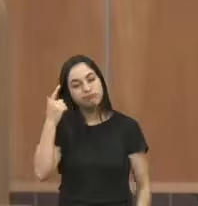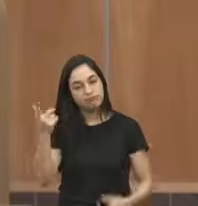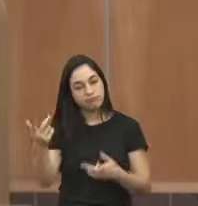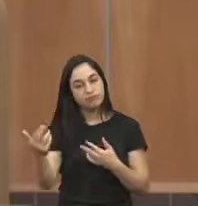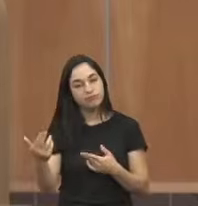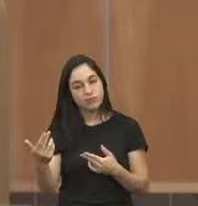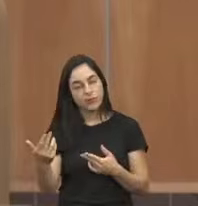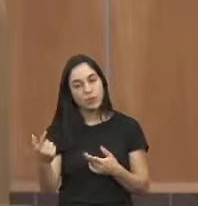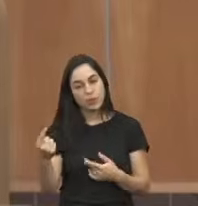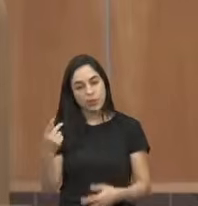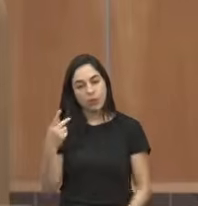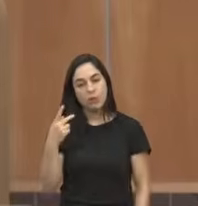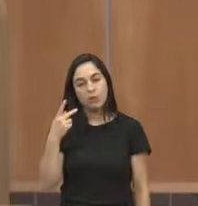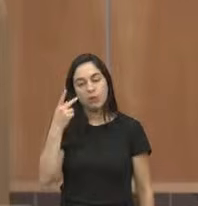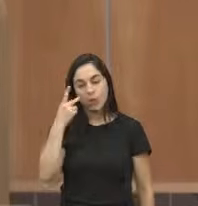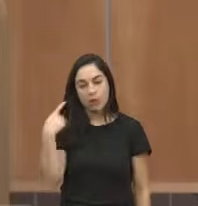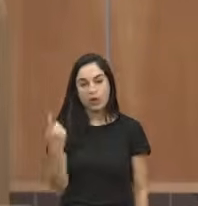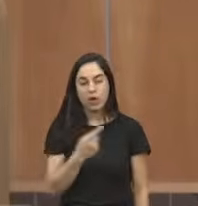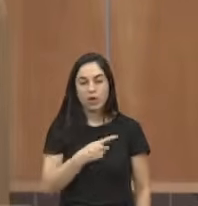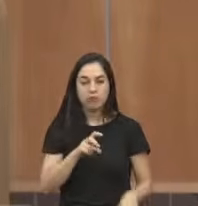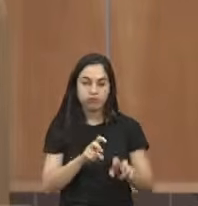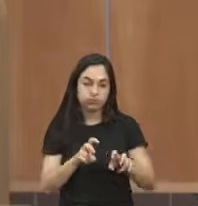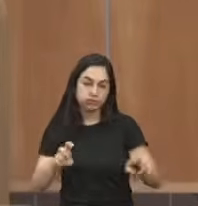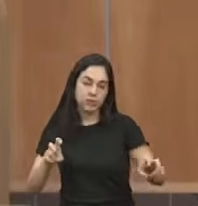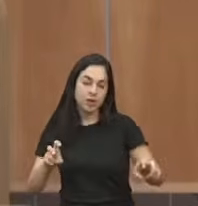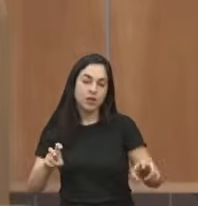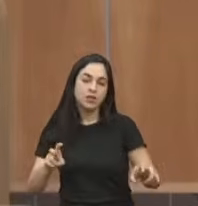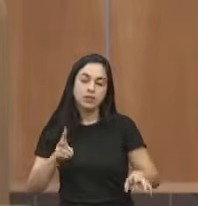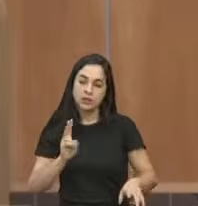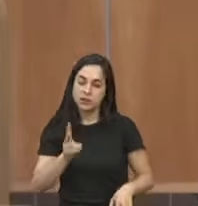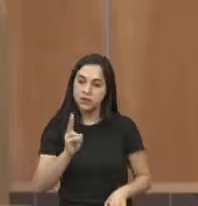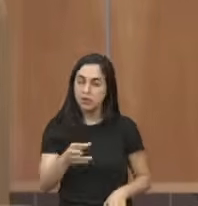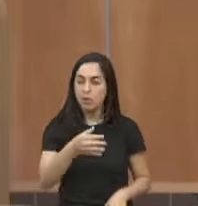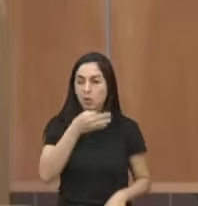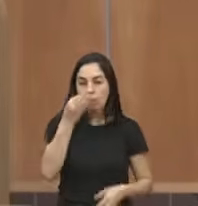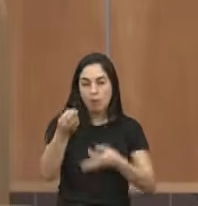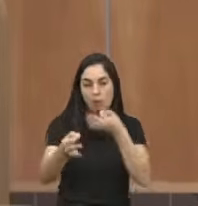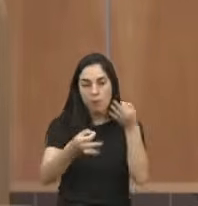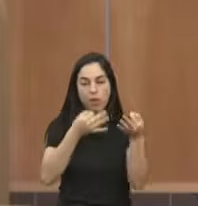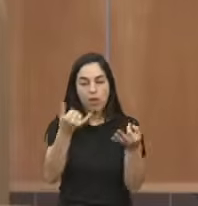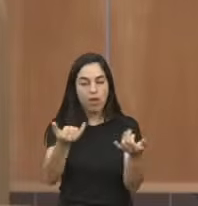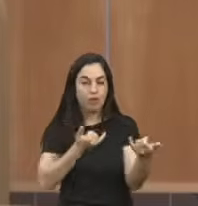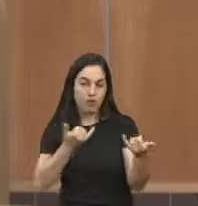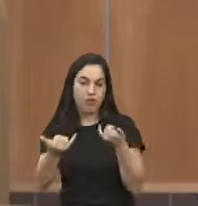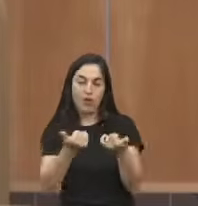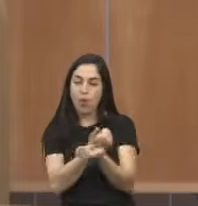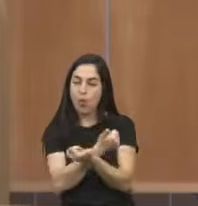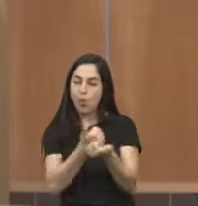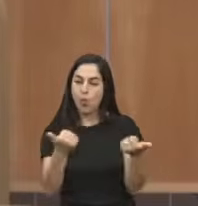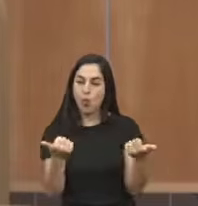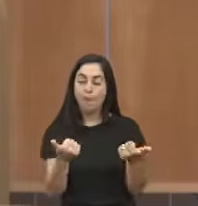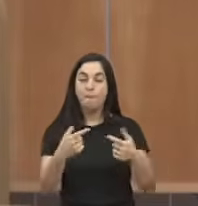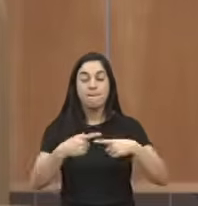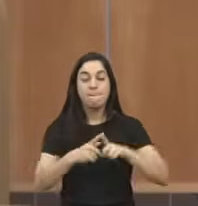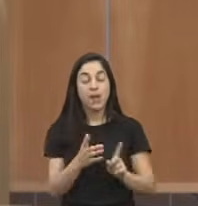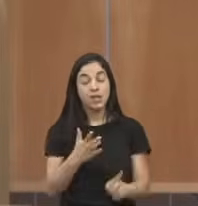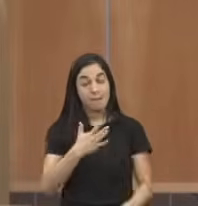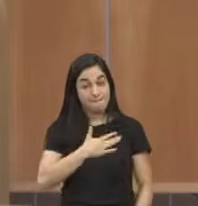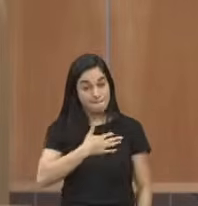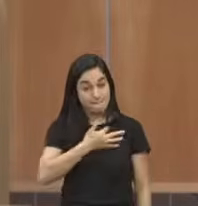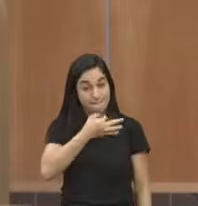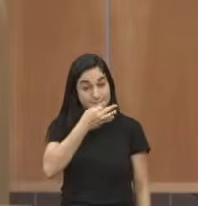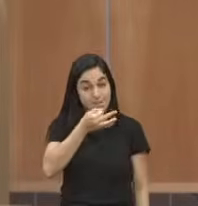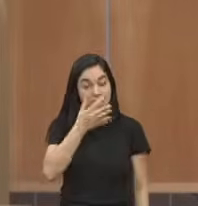mesa diretora, a gente está sempre aberto a opiniões, a sugestões, eu acho que a gente está aberto a conversar, mas a minha opinião,